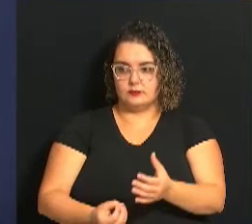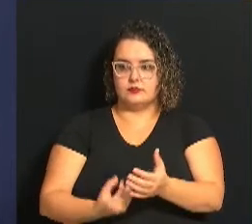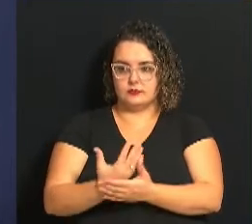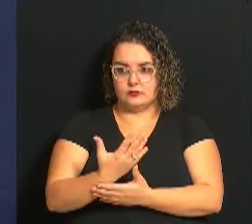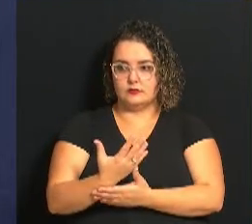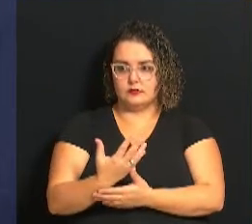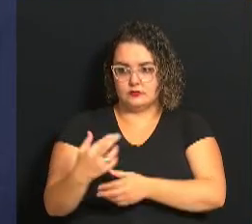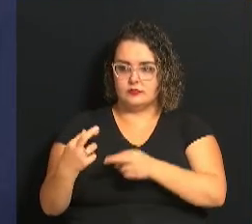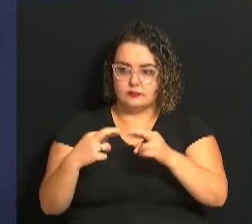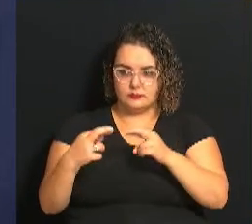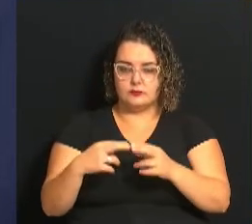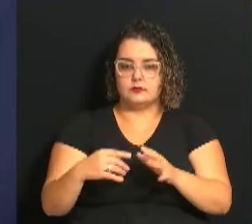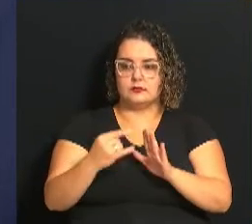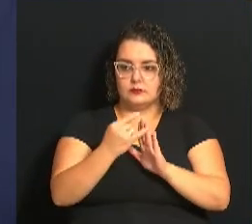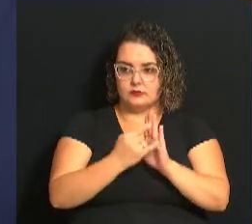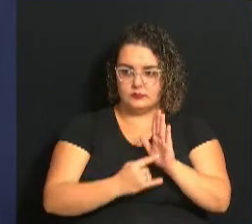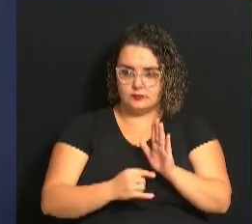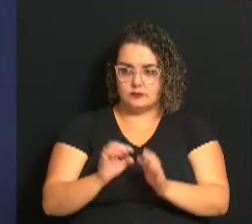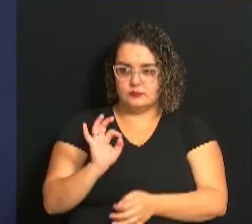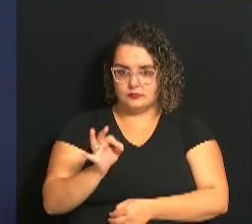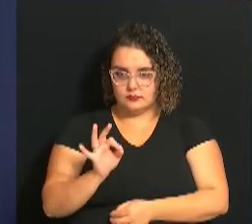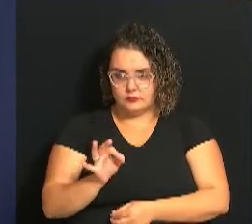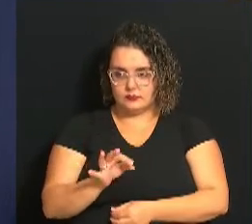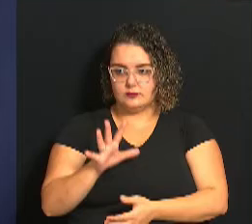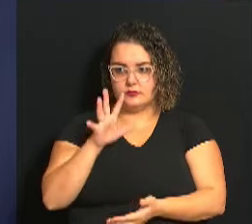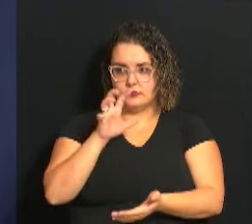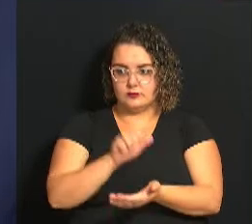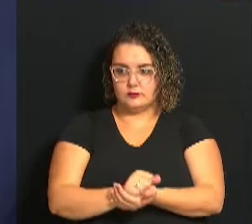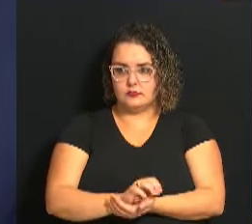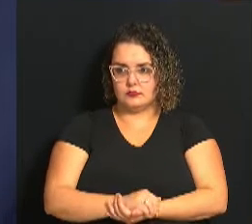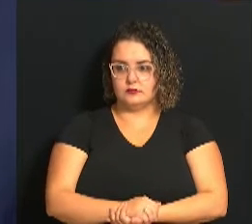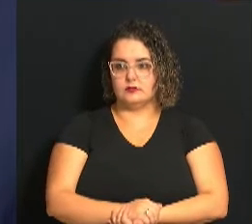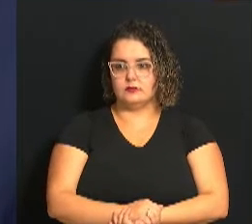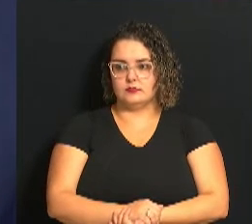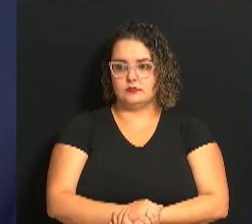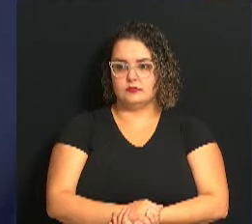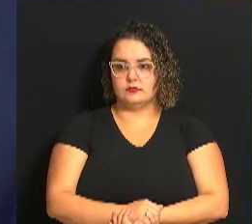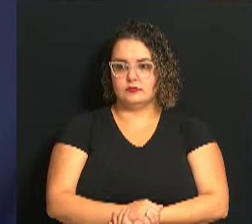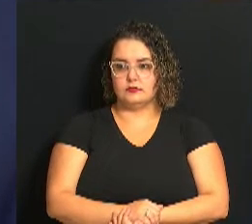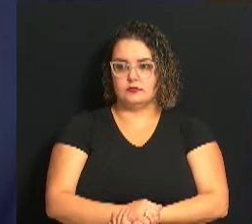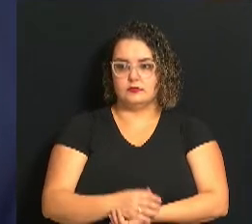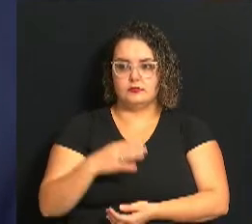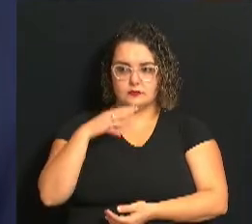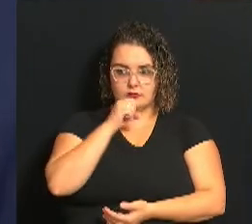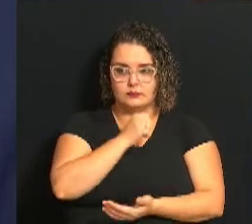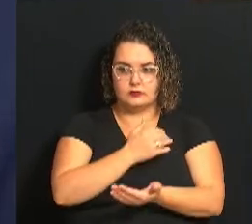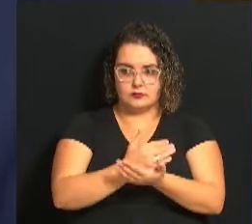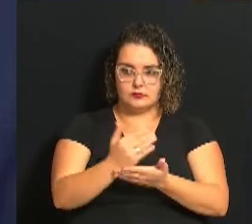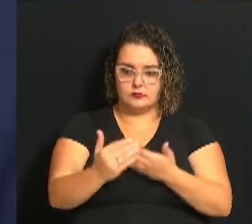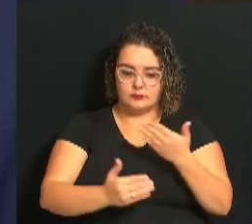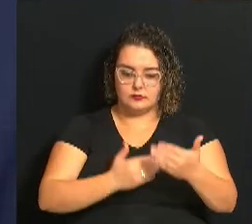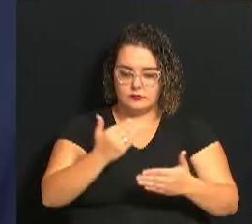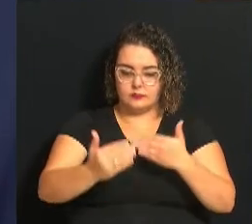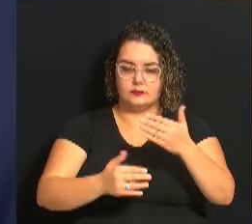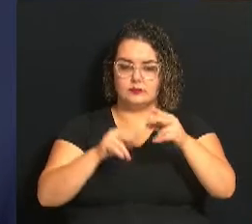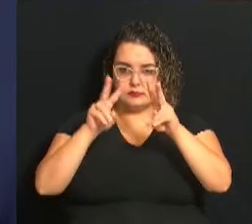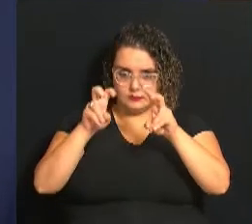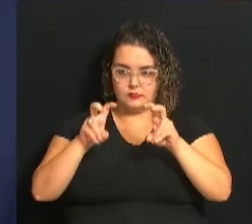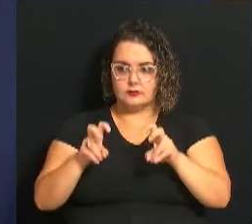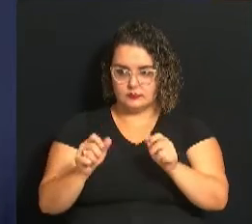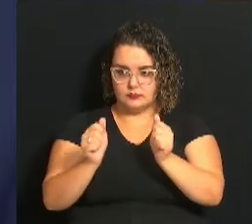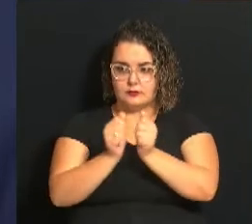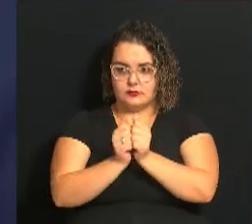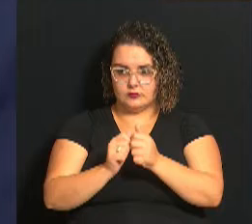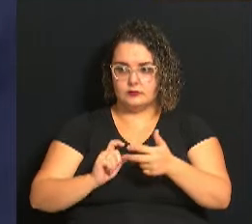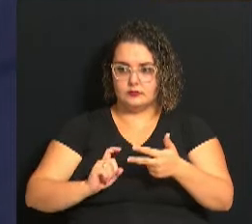ali os documentos dos inscritos, e logo a gente começa a dar andamento nesse assunto junto ao